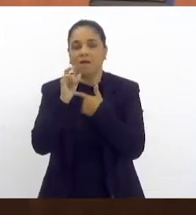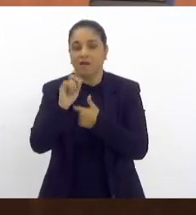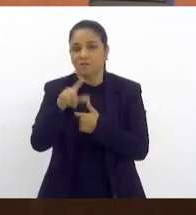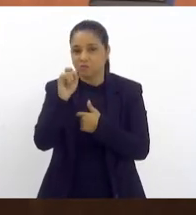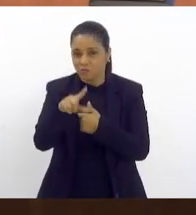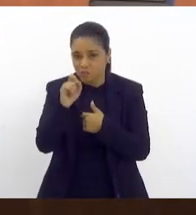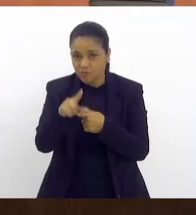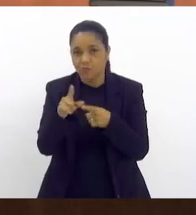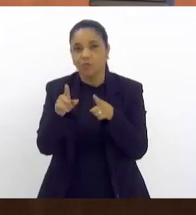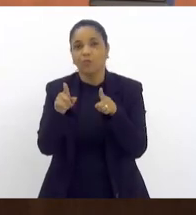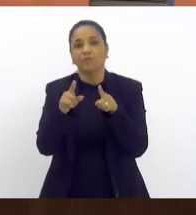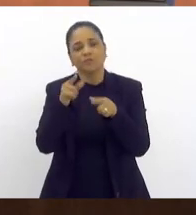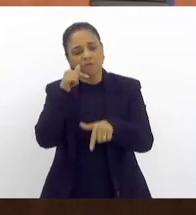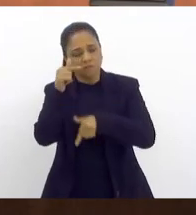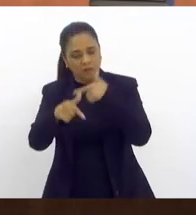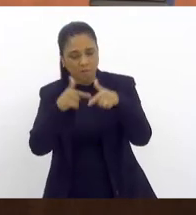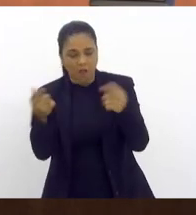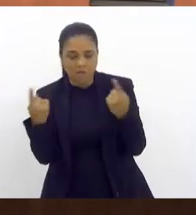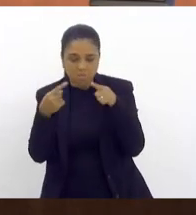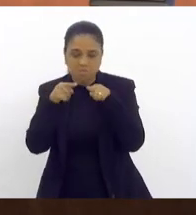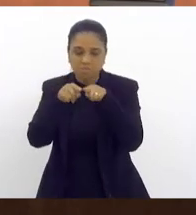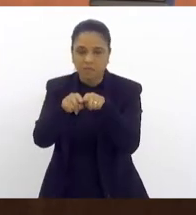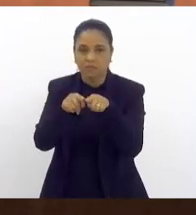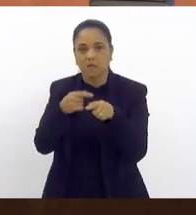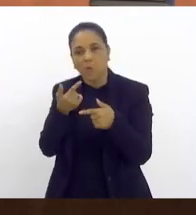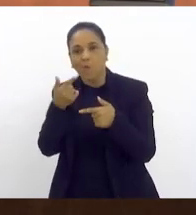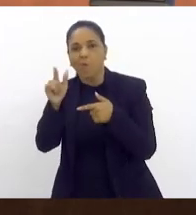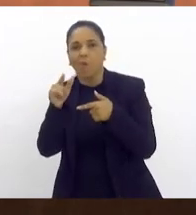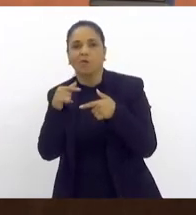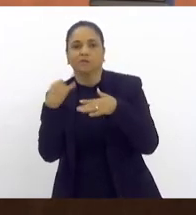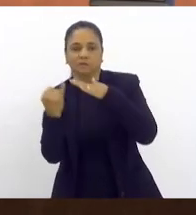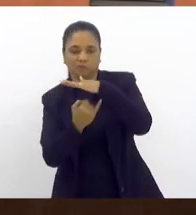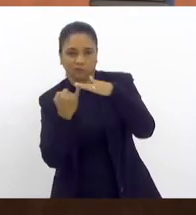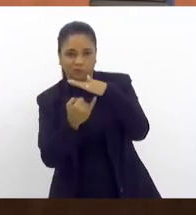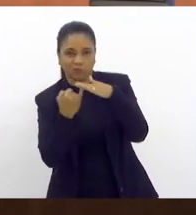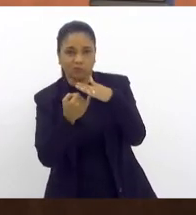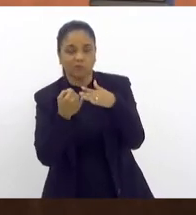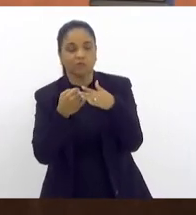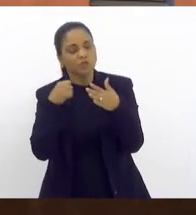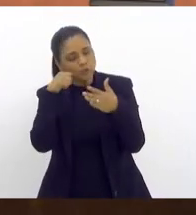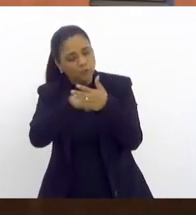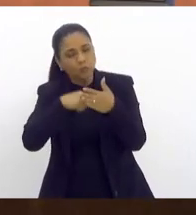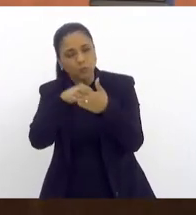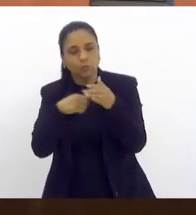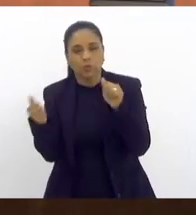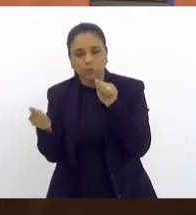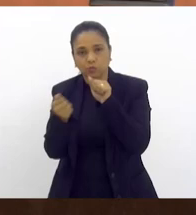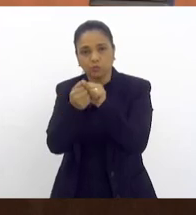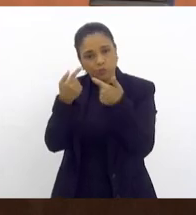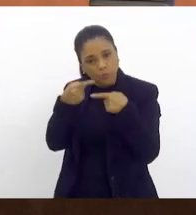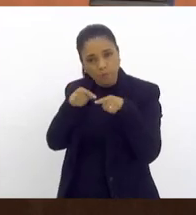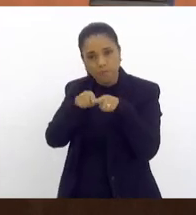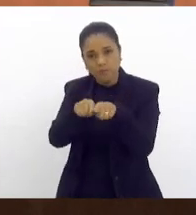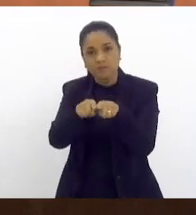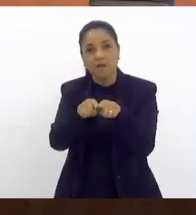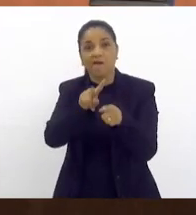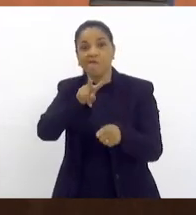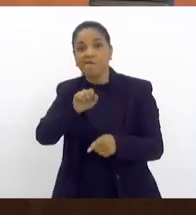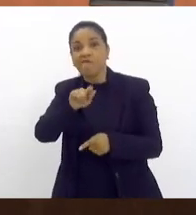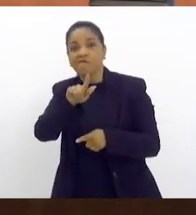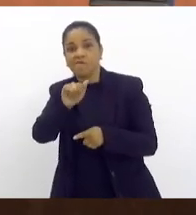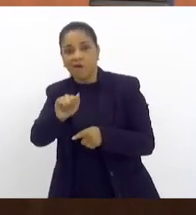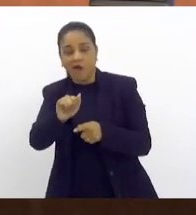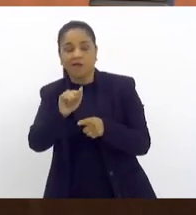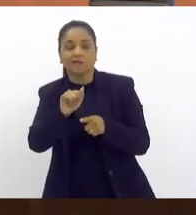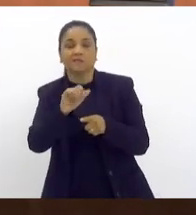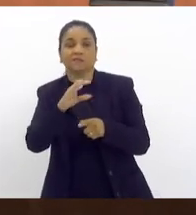as outras entidades e a gente tá junto também em várias lutas inclusive para garantir as vagas em